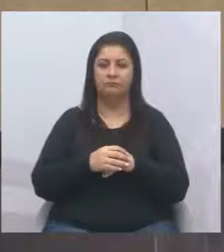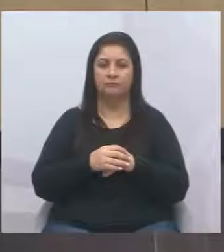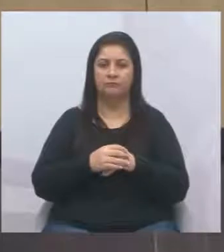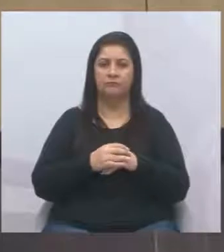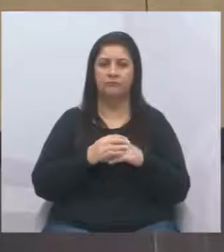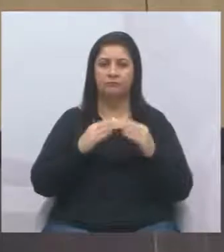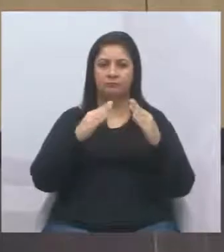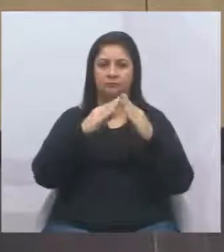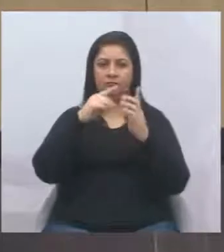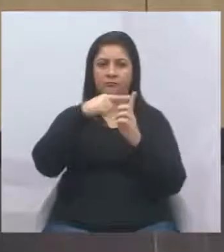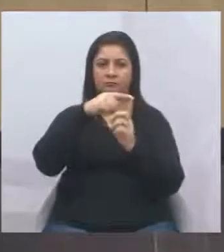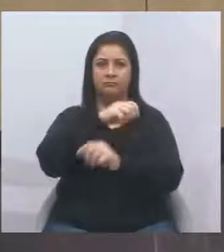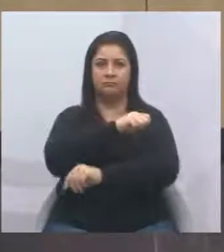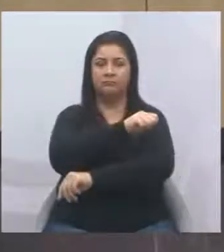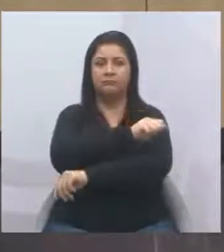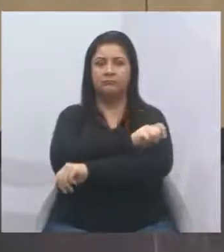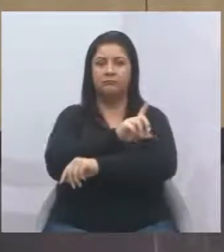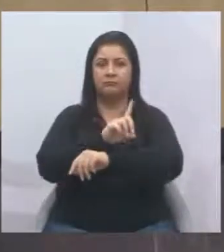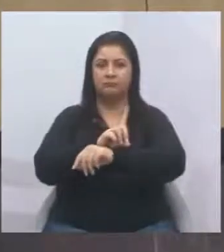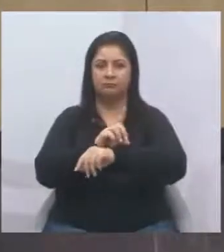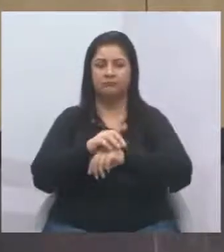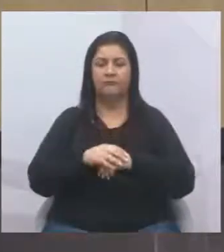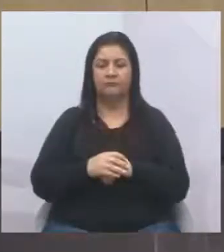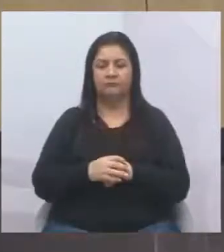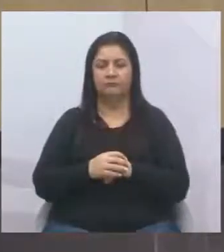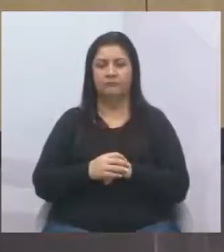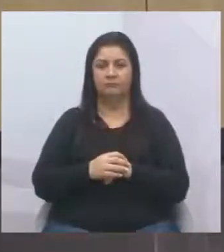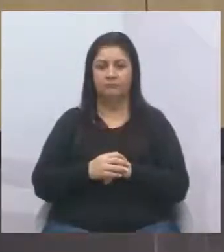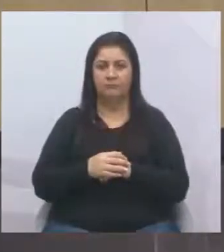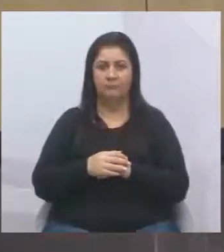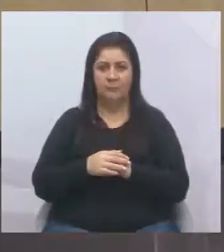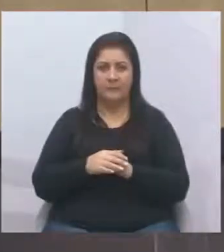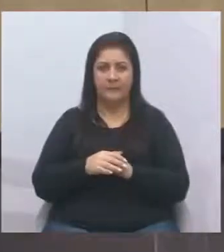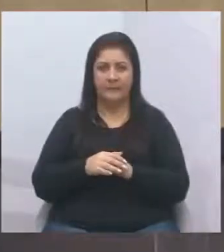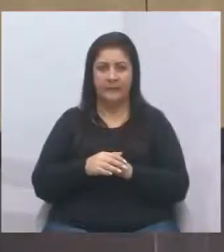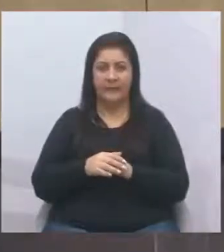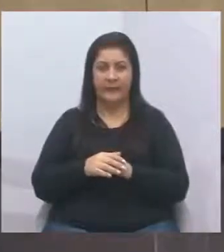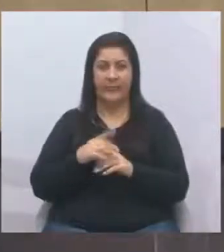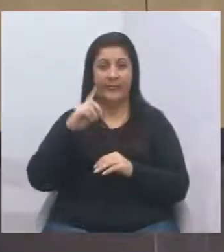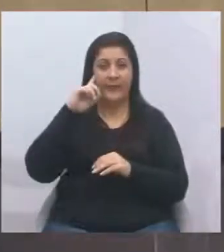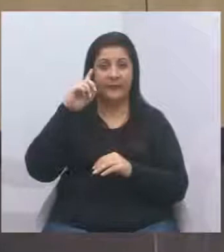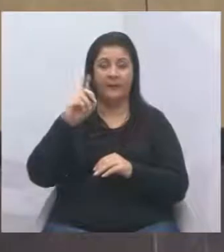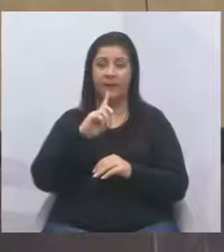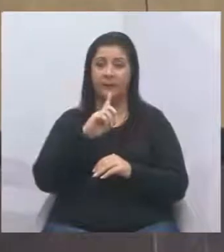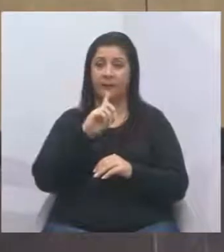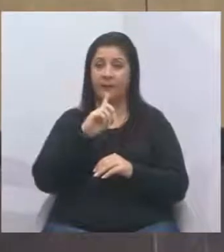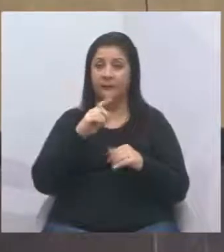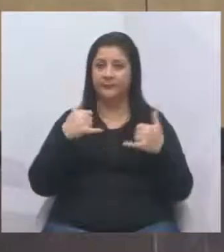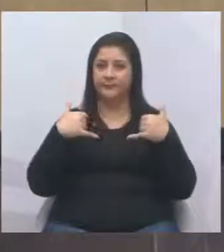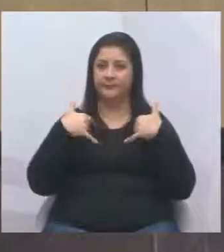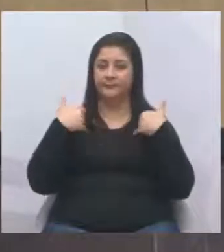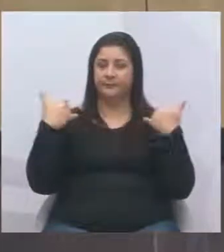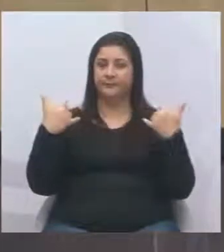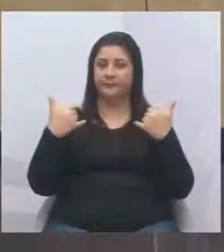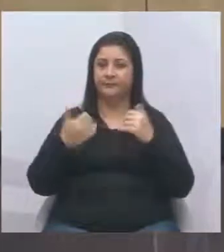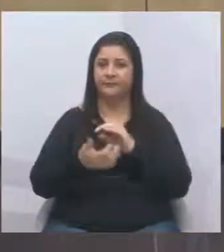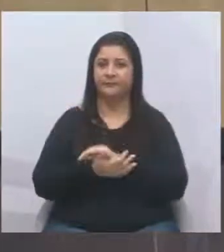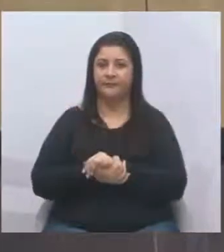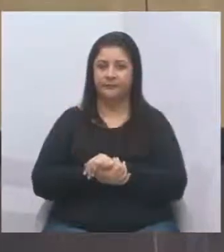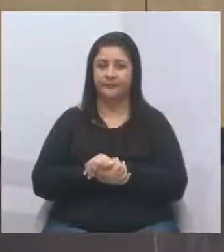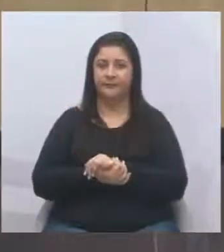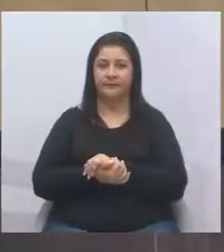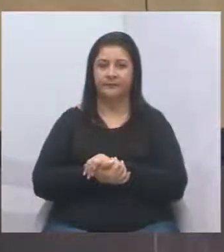filiada à Igreja Evangélica Assembleia de Deus, Ministério de Madureira, em Jacareí, pelo transcurso do seu aniversário, comemorado no